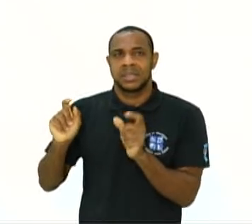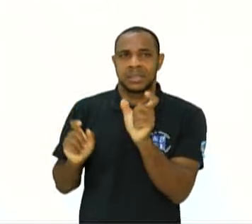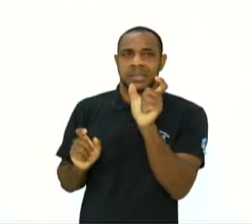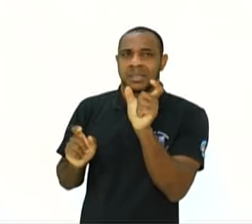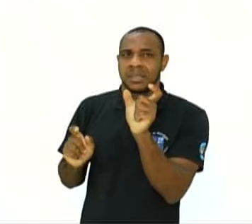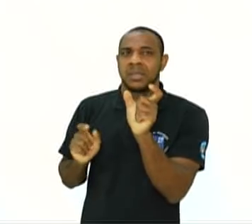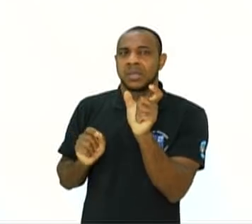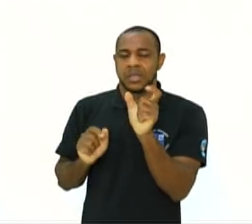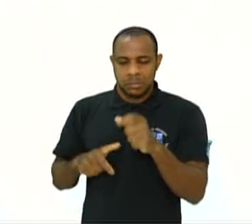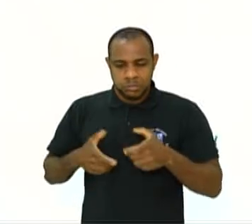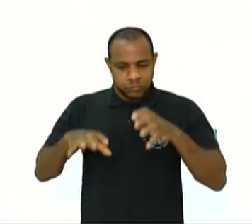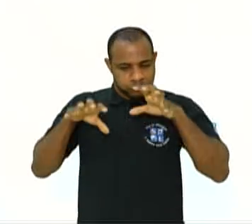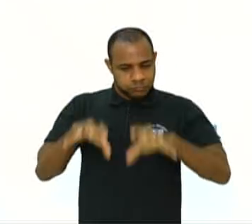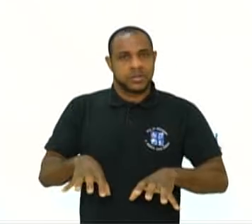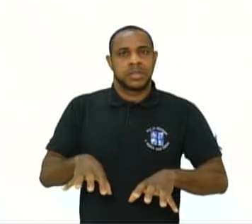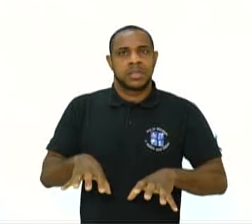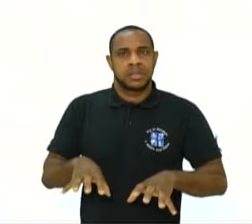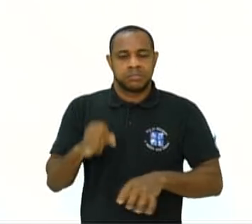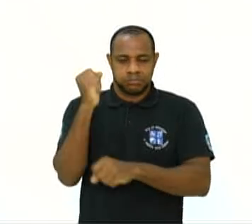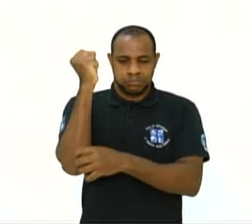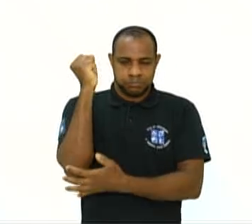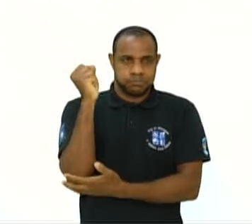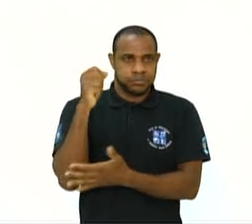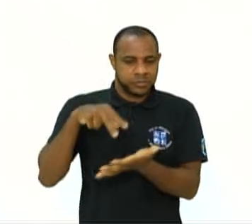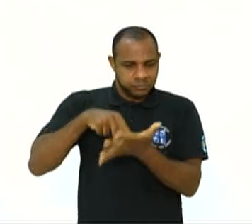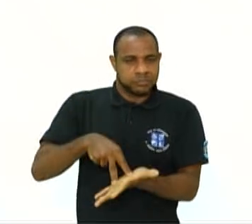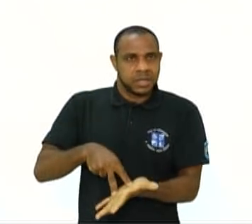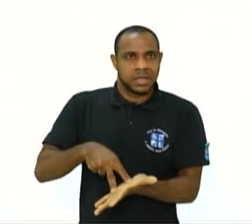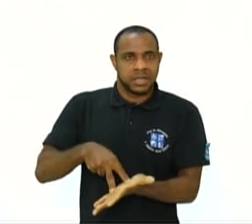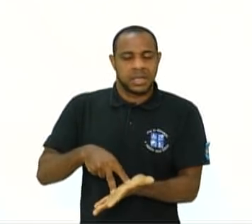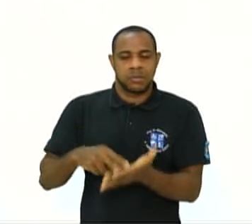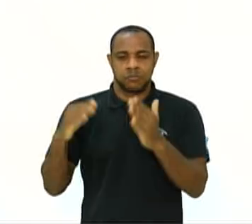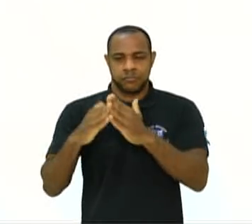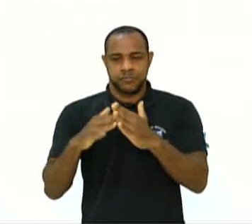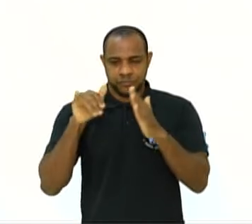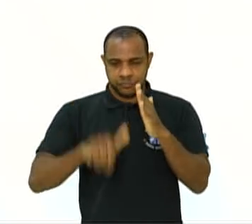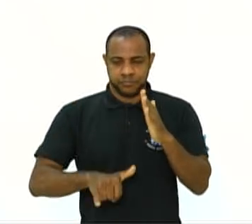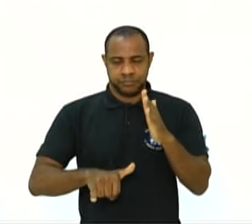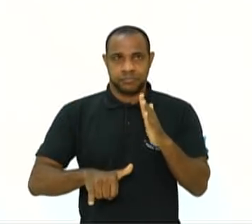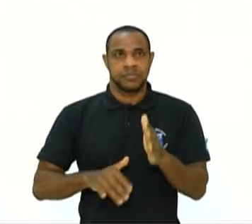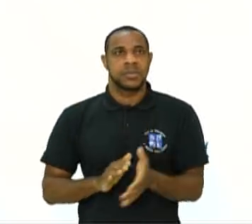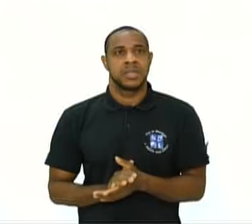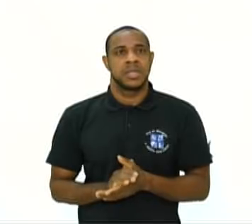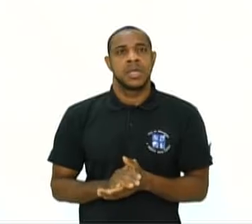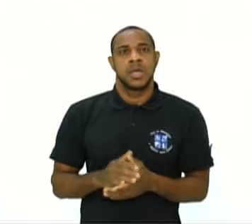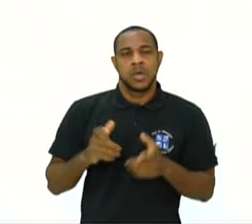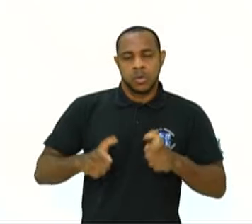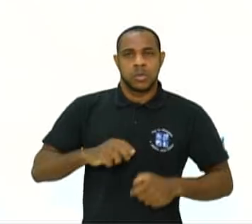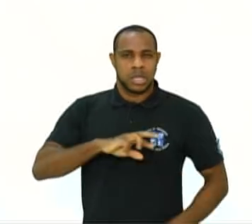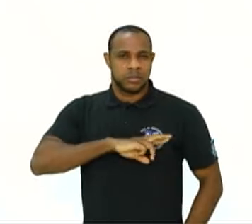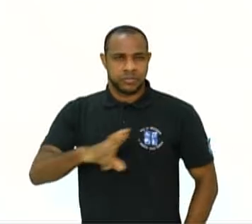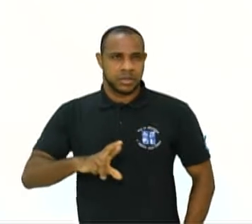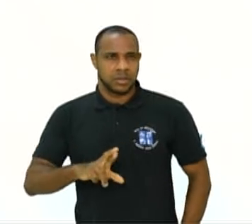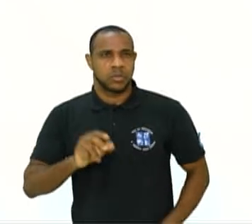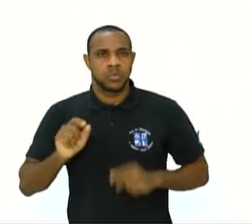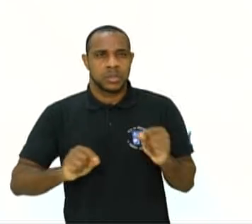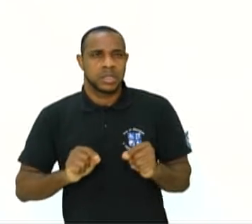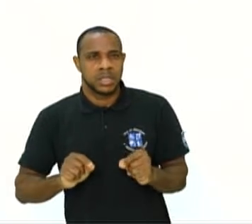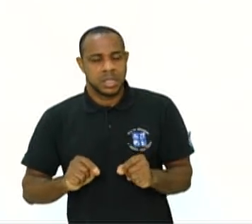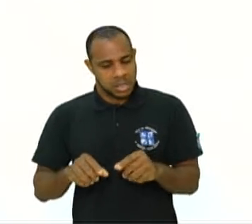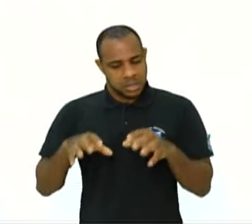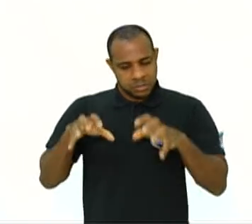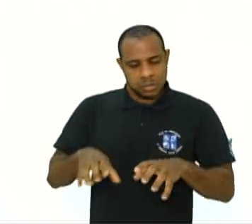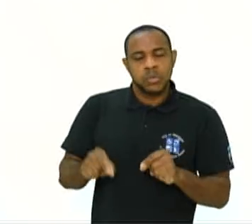de fixar, estabelecer residência em algum lugar. Em religiões de matriz africana, é a fixação